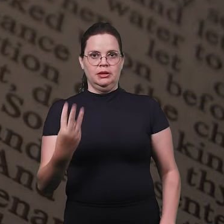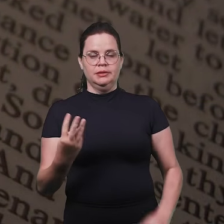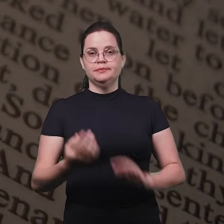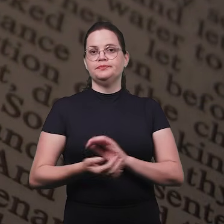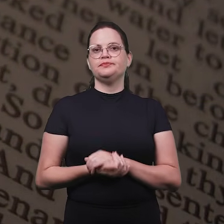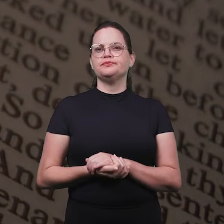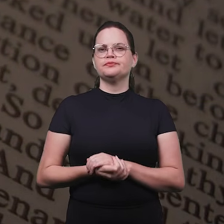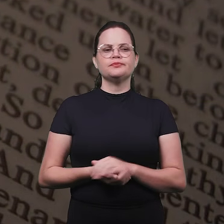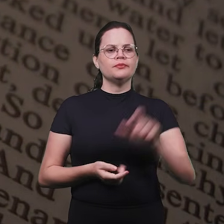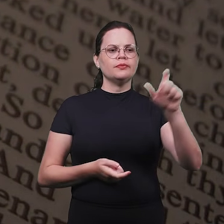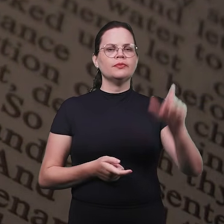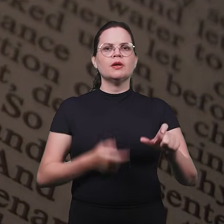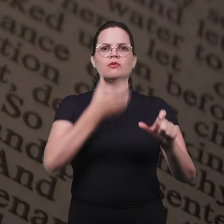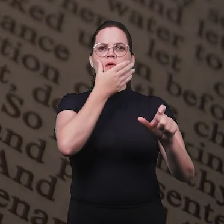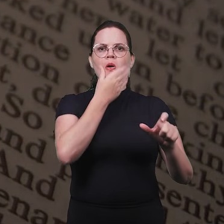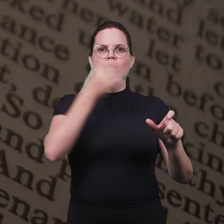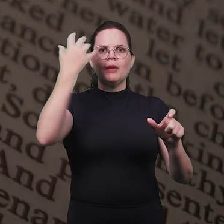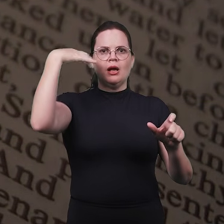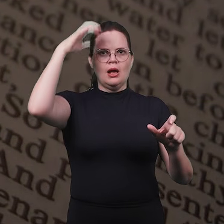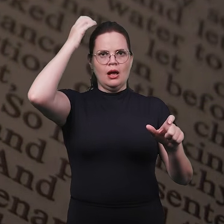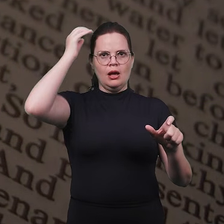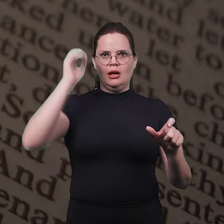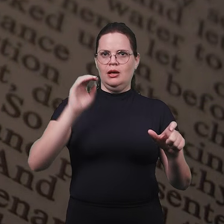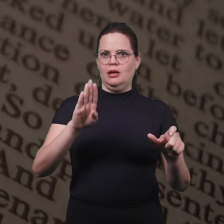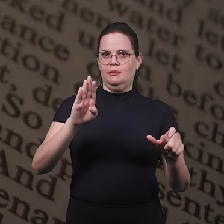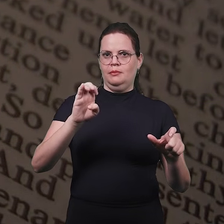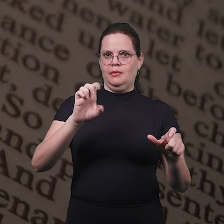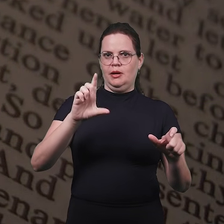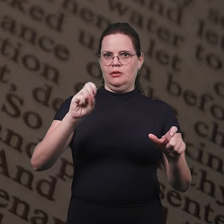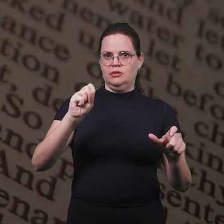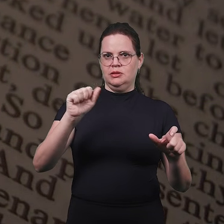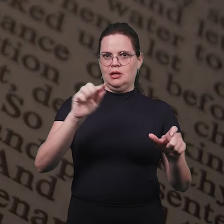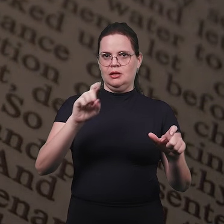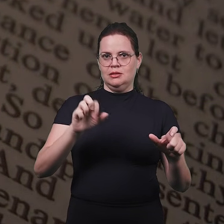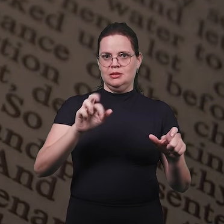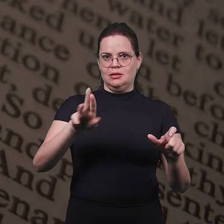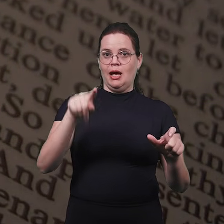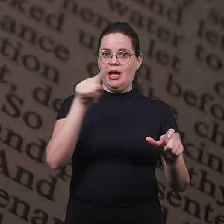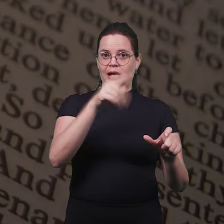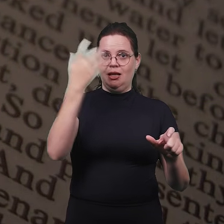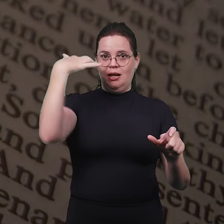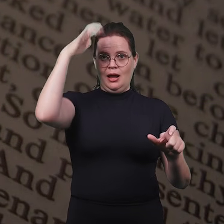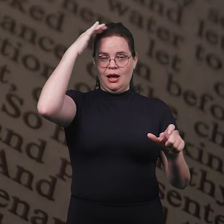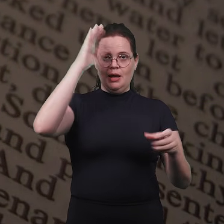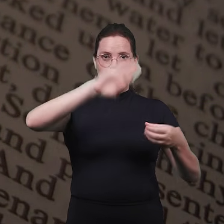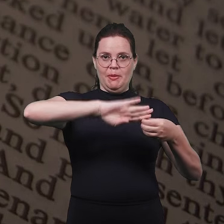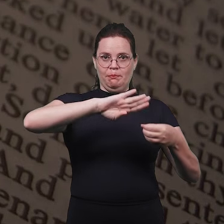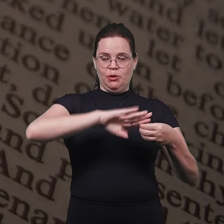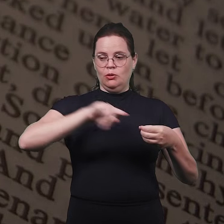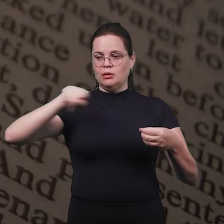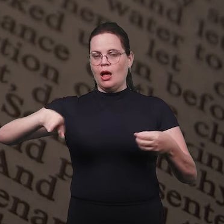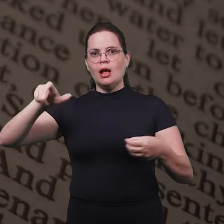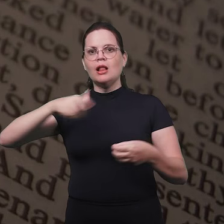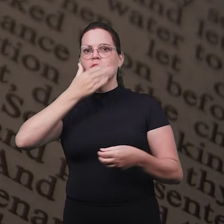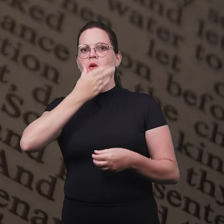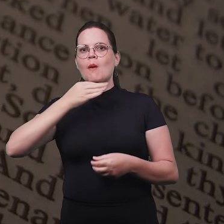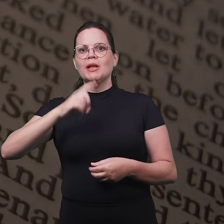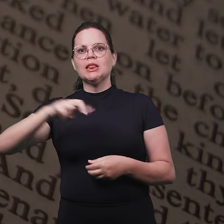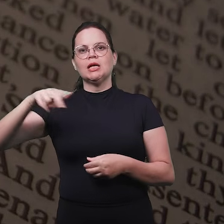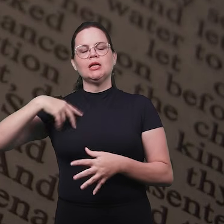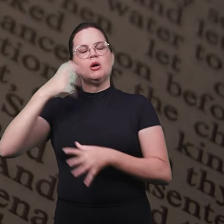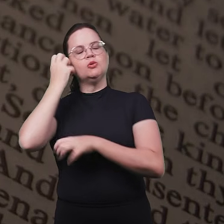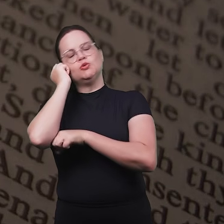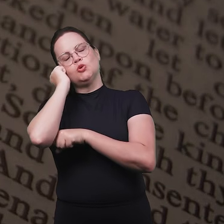assim: No primeiro ano de Belsazar, rei de Babilônia, teve Daniel na sua cama